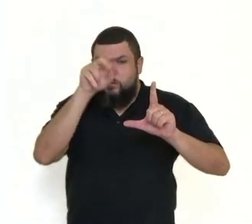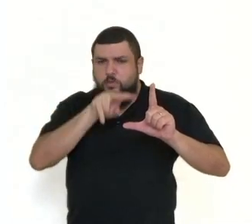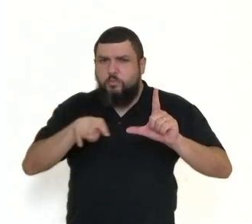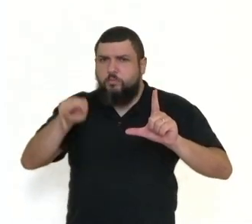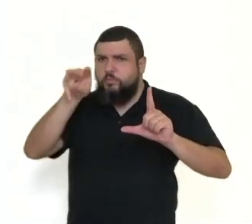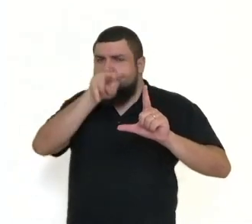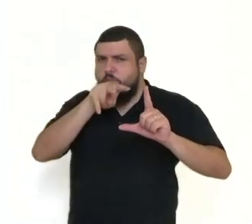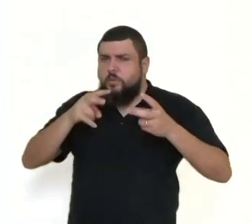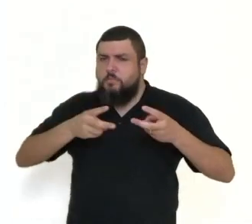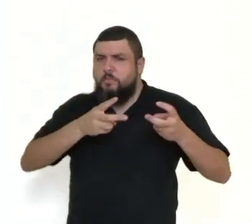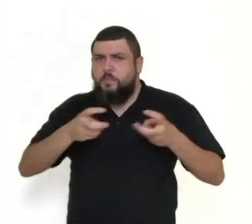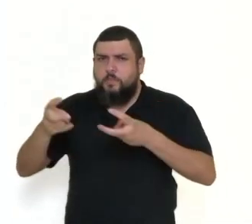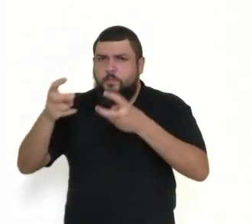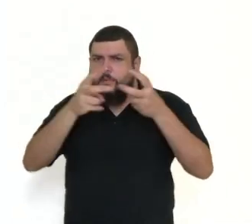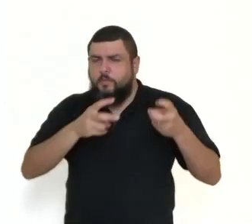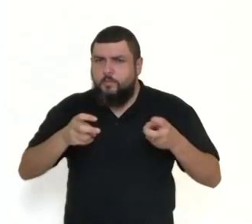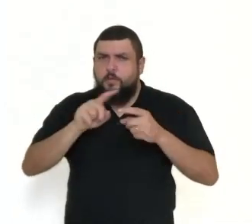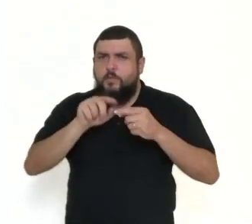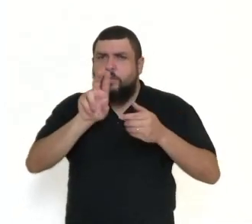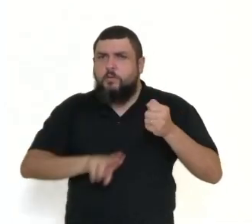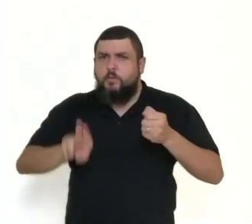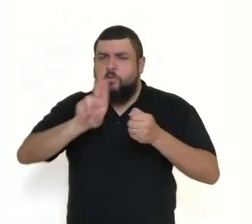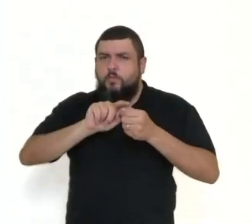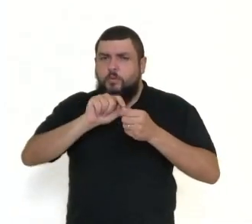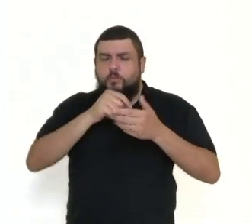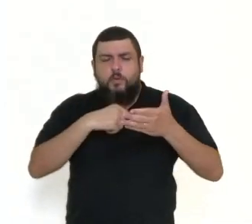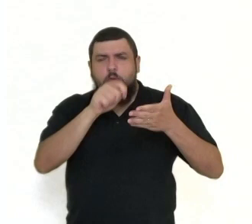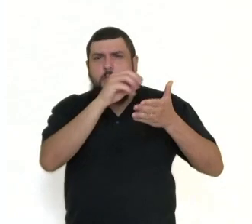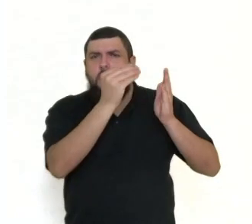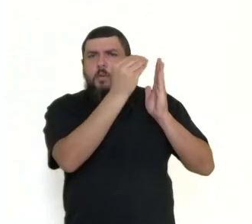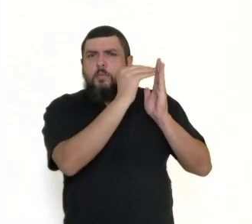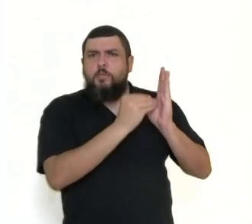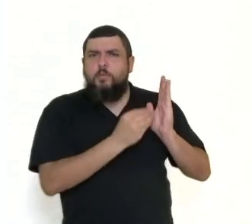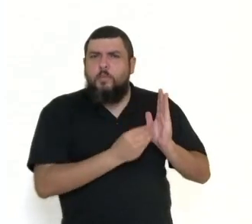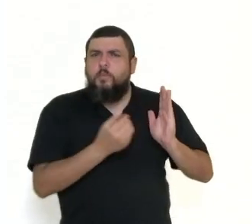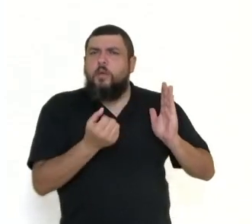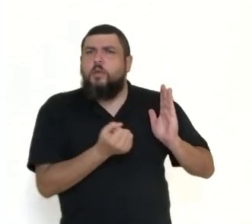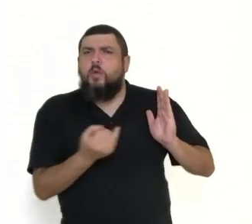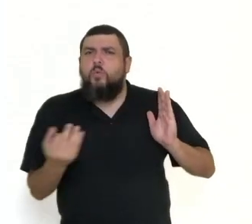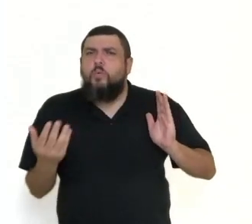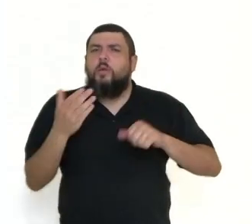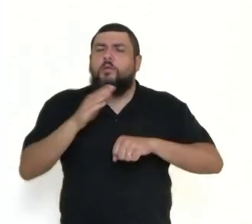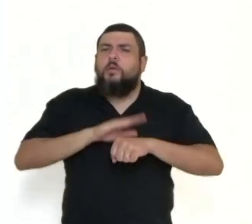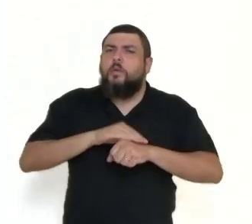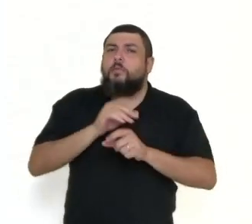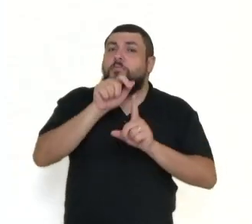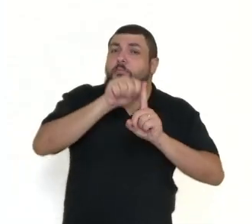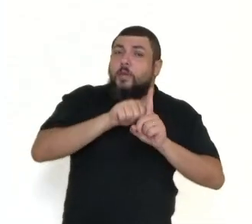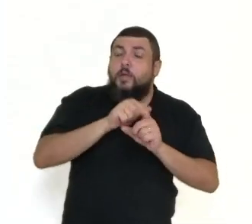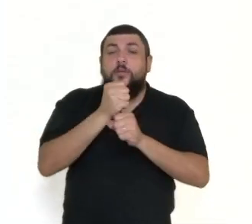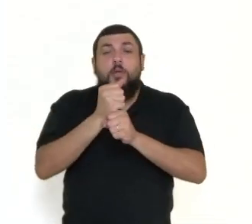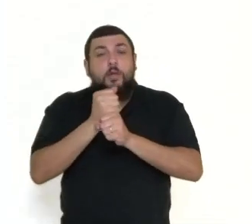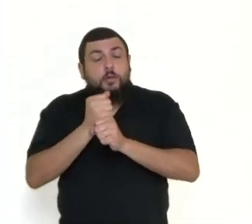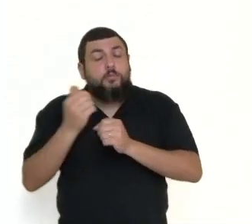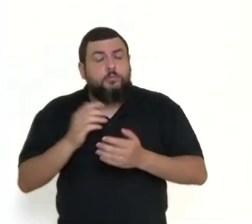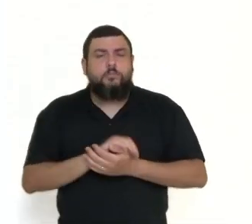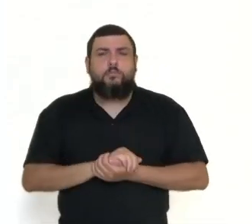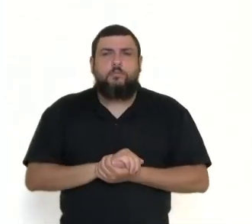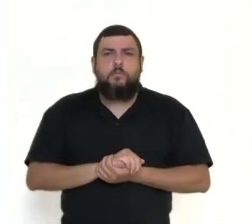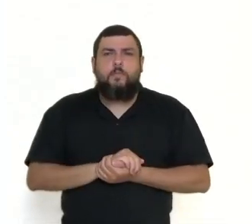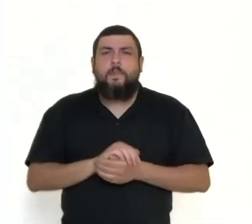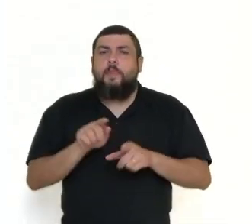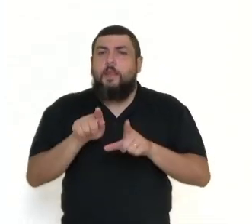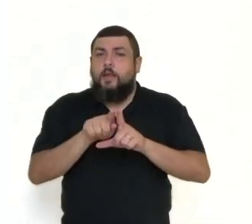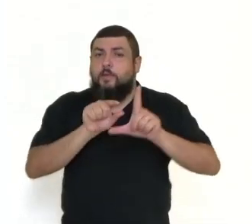pelos gráficos, usadas para representar quantidades, ou tempo, mês, ano, período. As